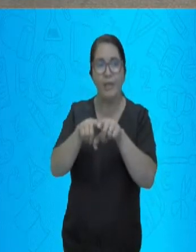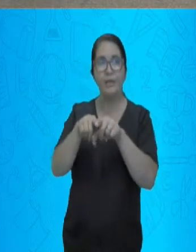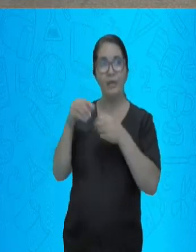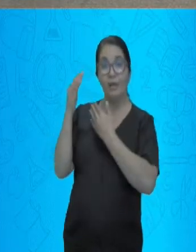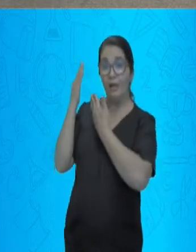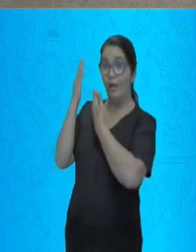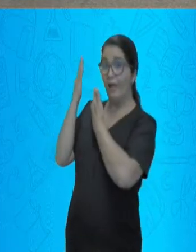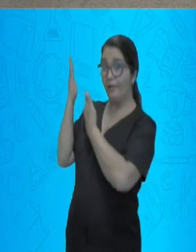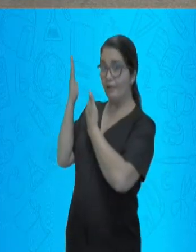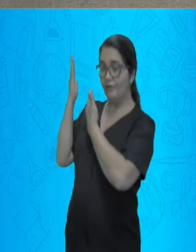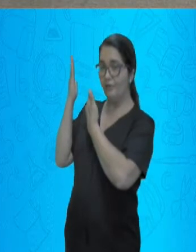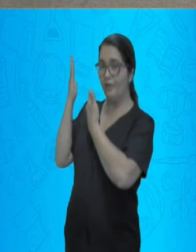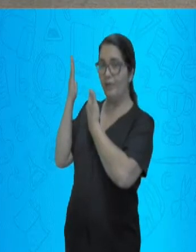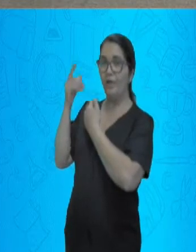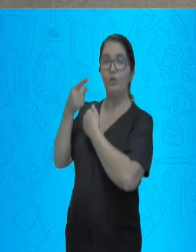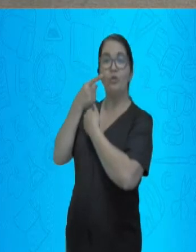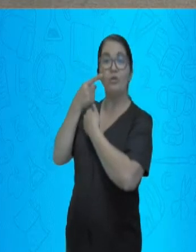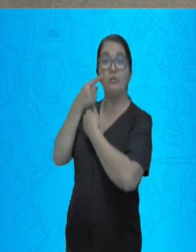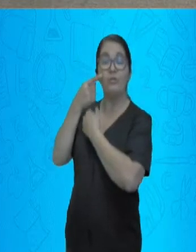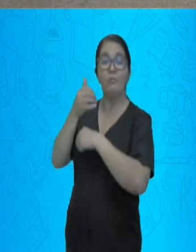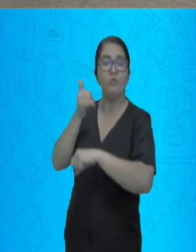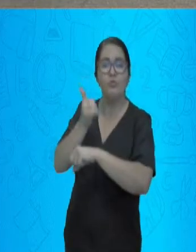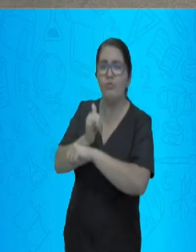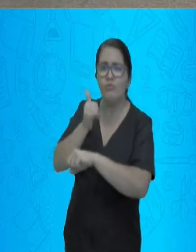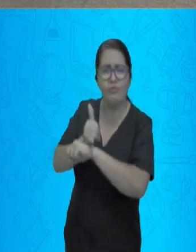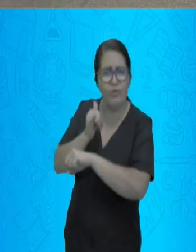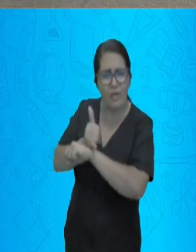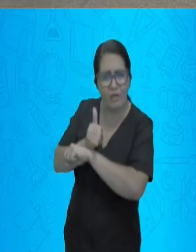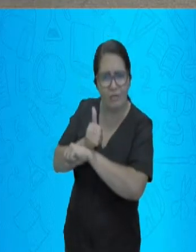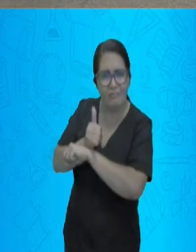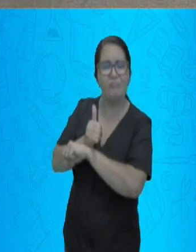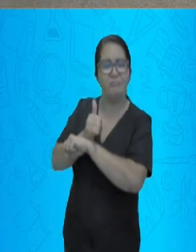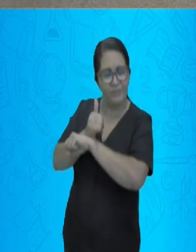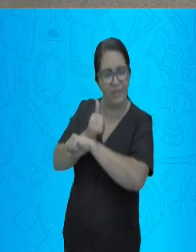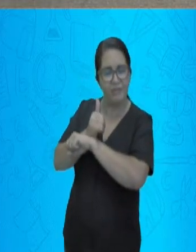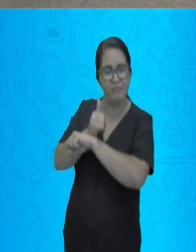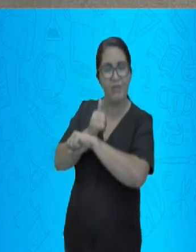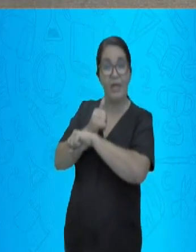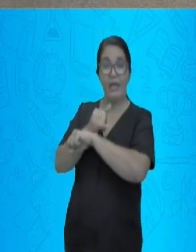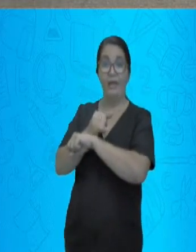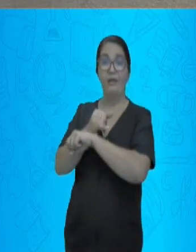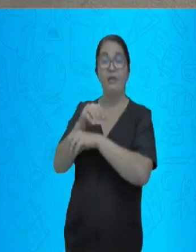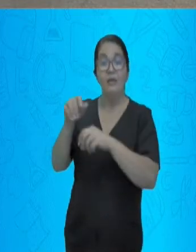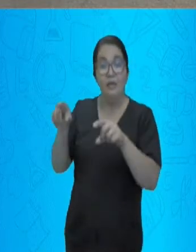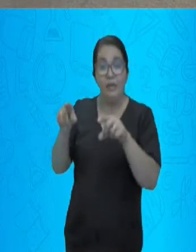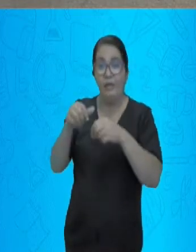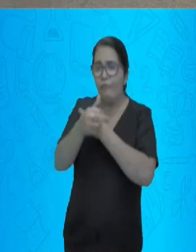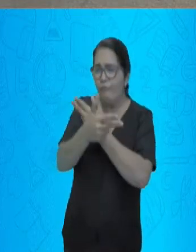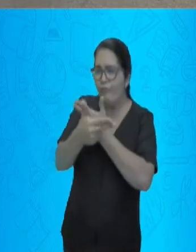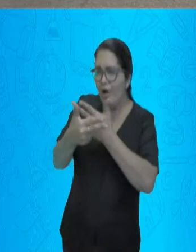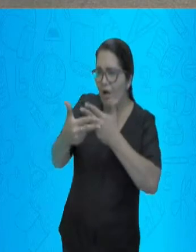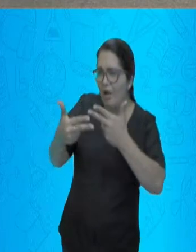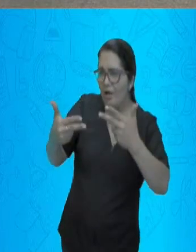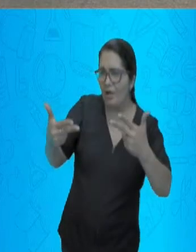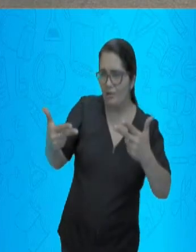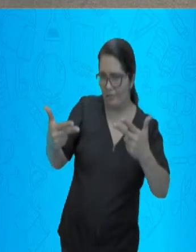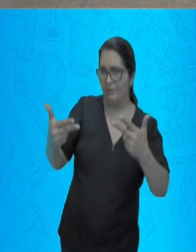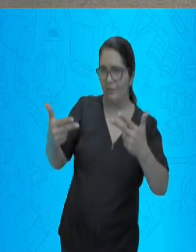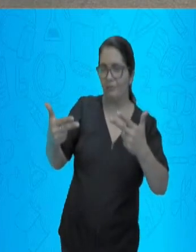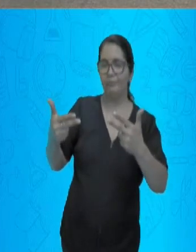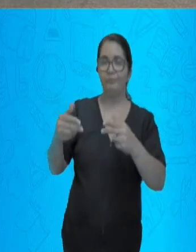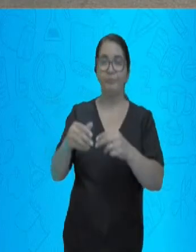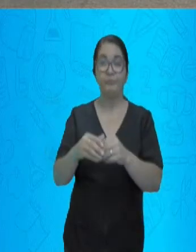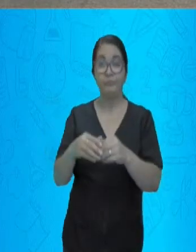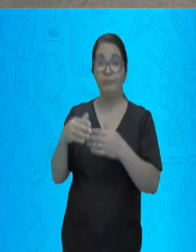do qual se extrai ferro. Então, ferro, embora esteja